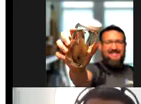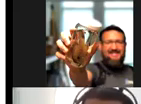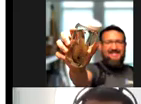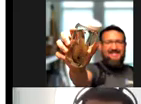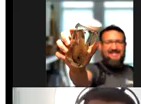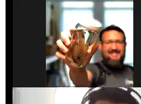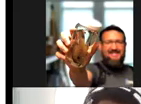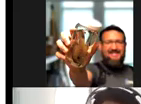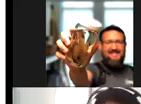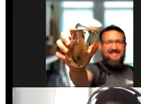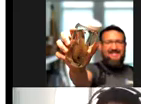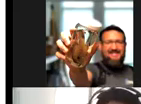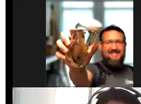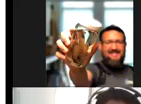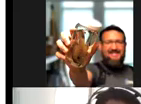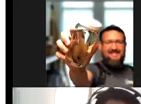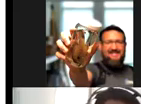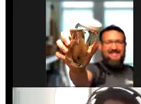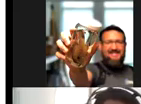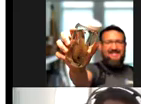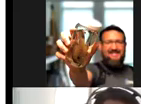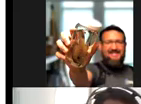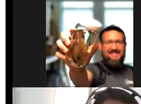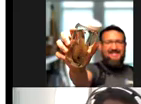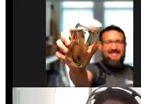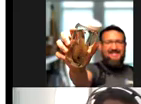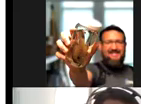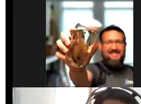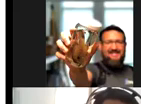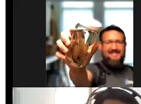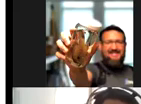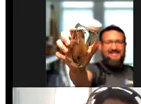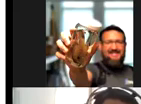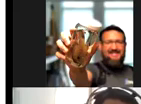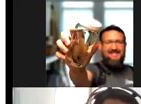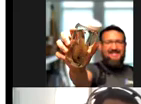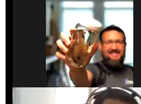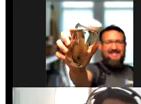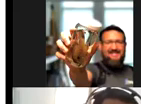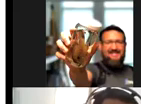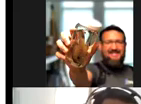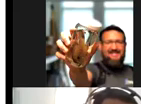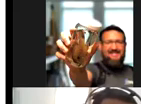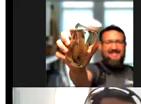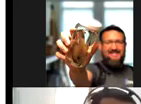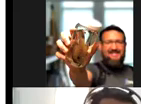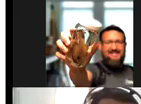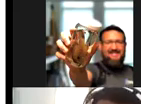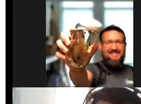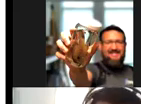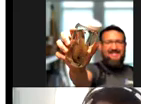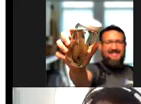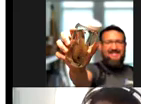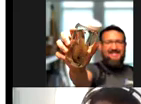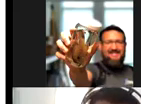1840. Pierre Weierstrass ele propôs essa equação para predizer o crescimento populacional da população dos Estados